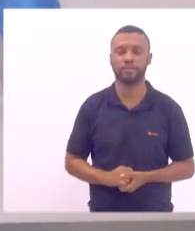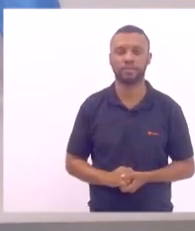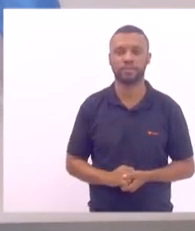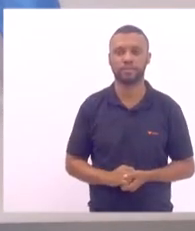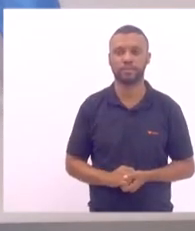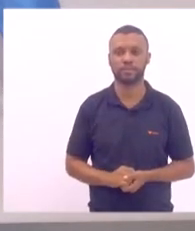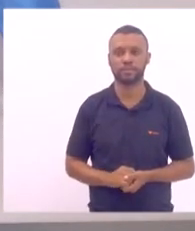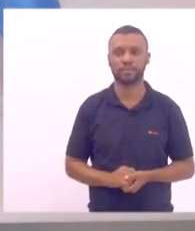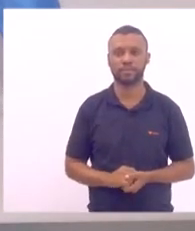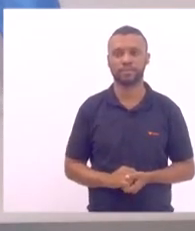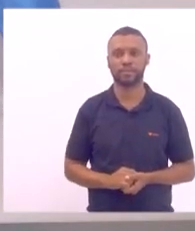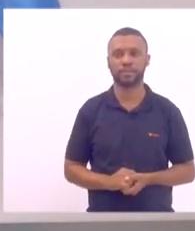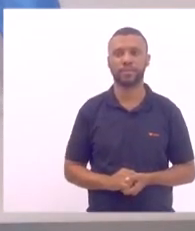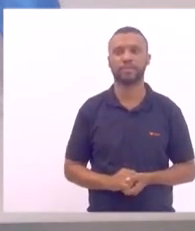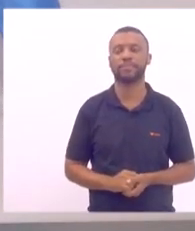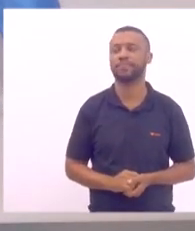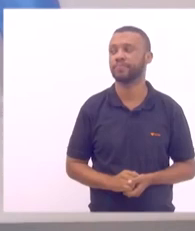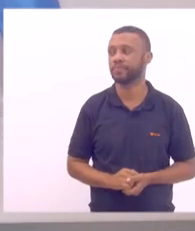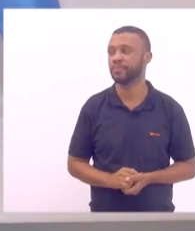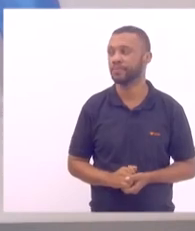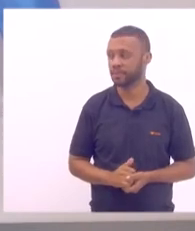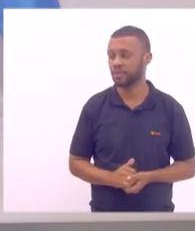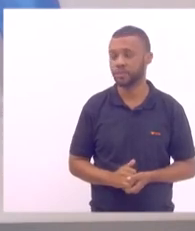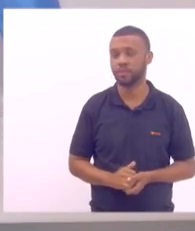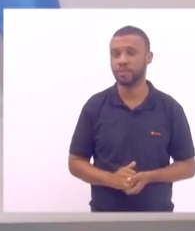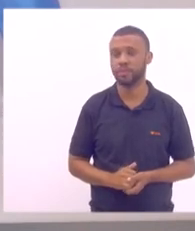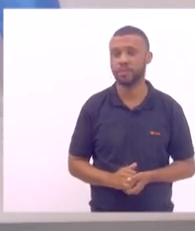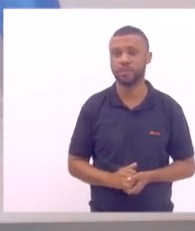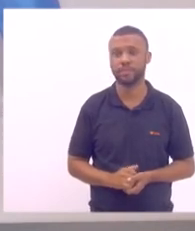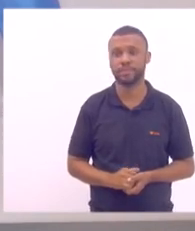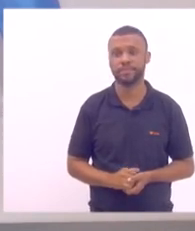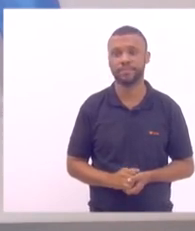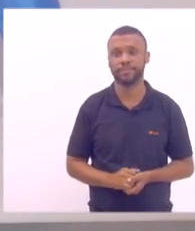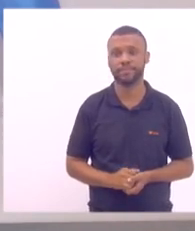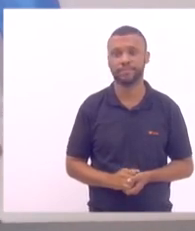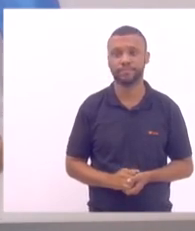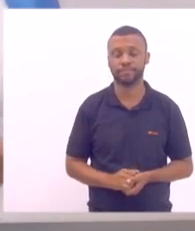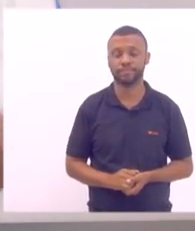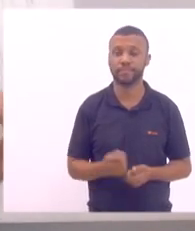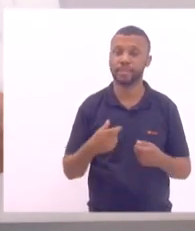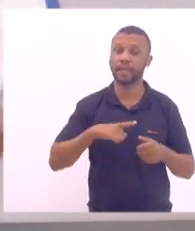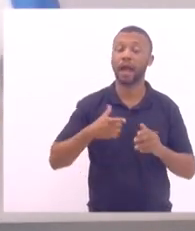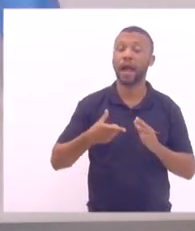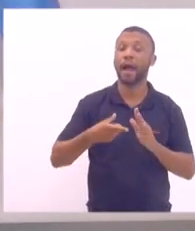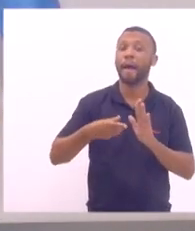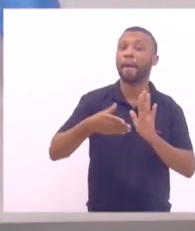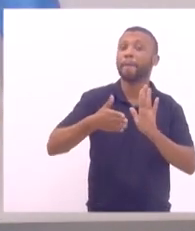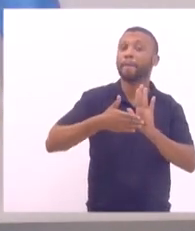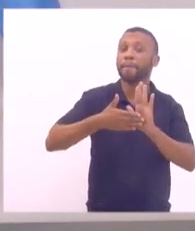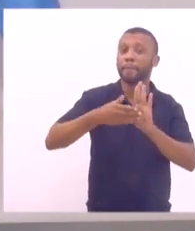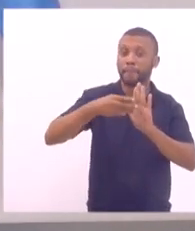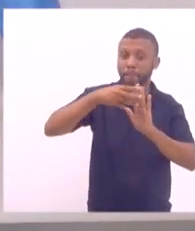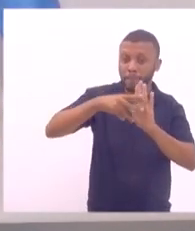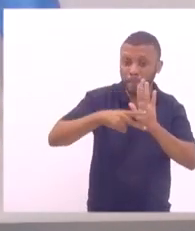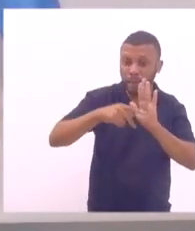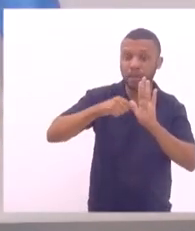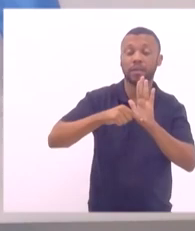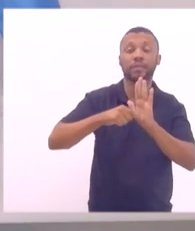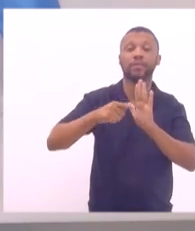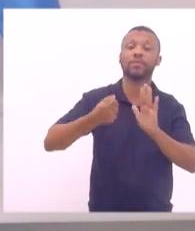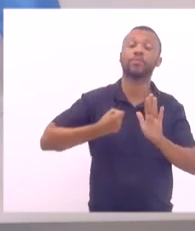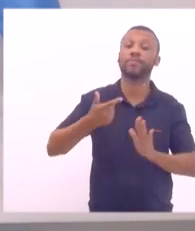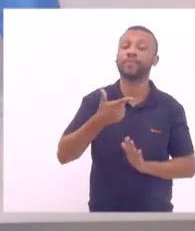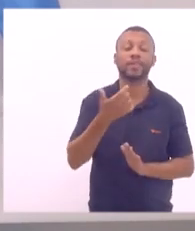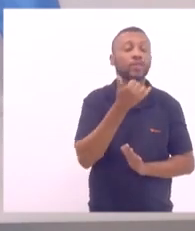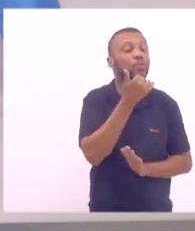para o João. Essa daqui, teria que ser a medida provisória. Você tem que citar a medida 22. Não,